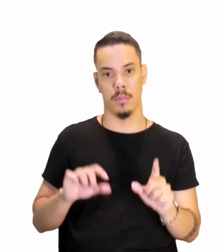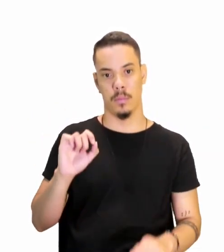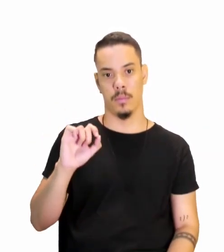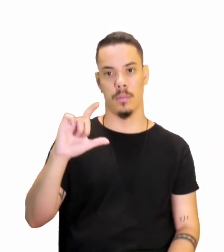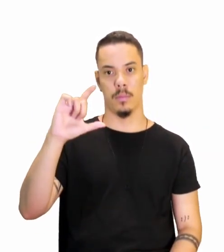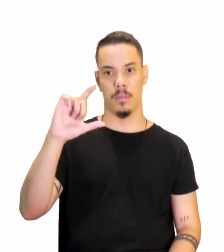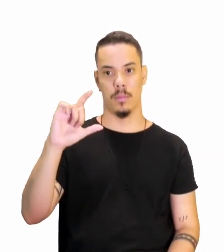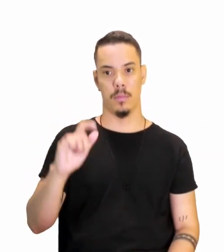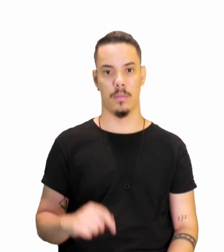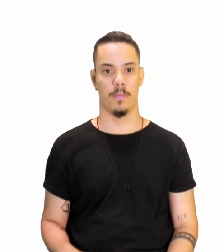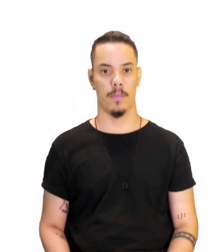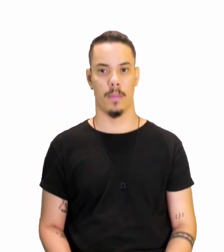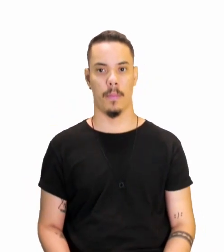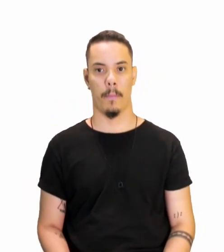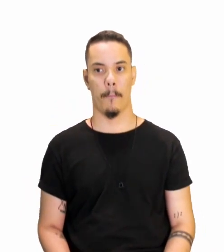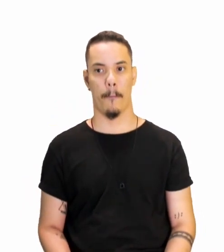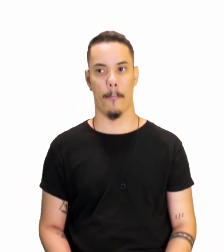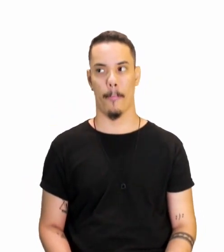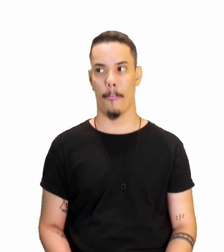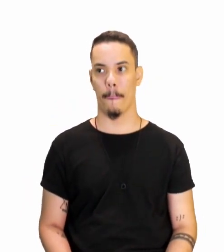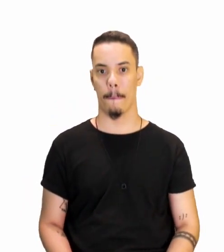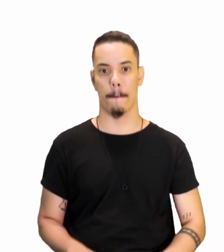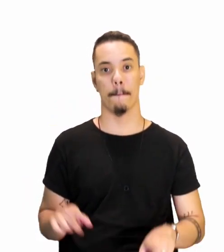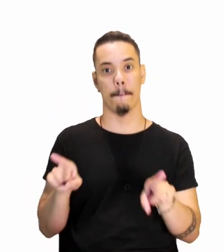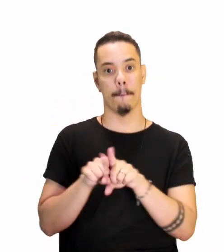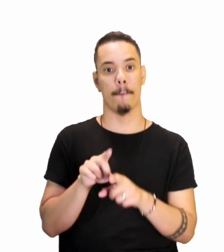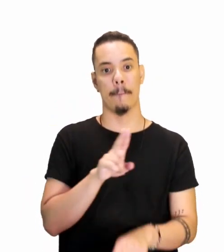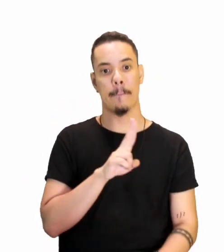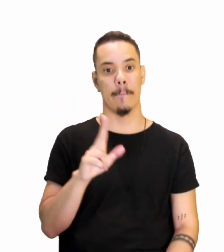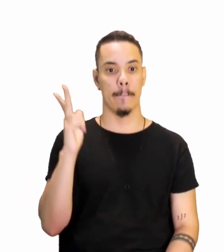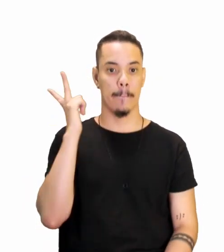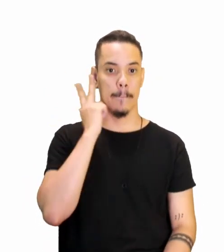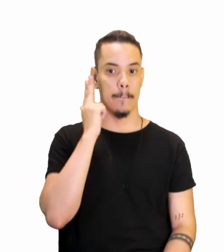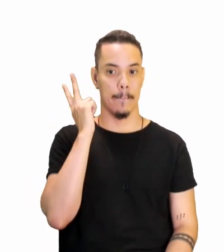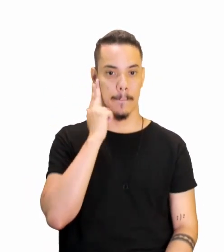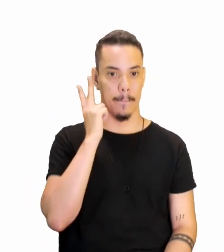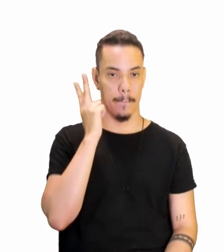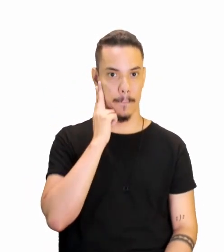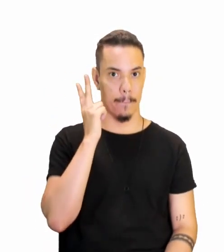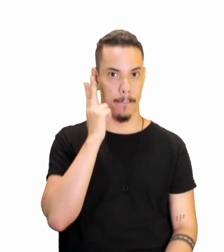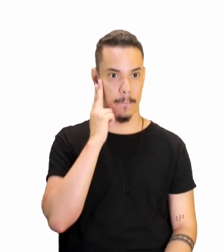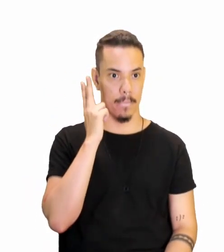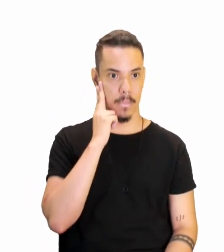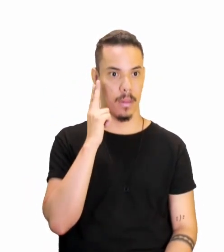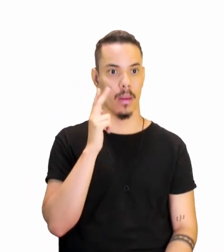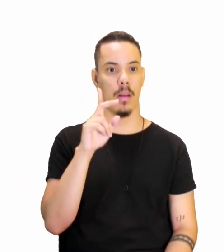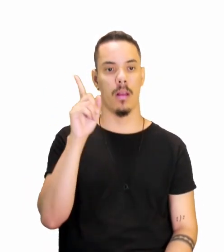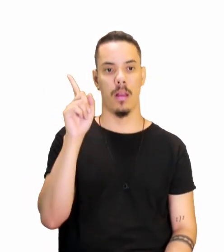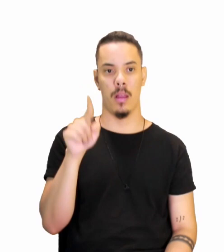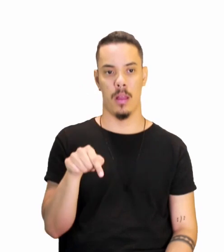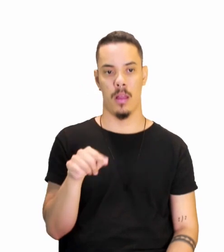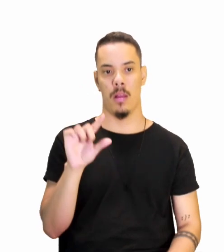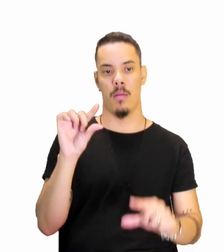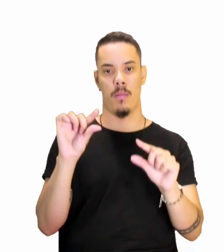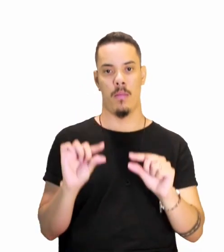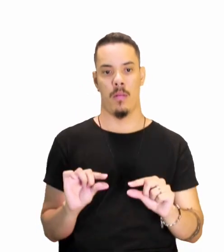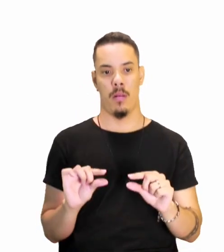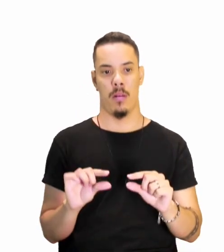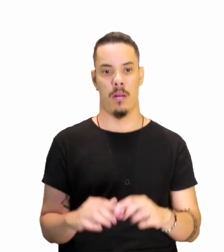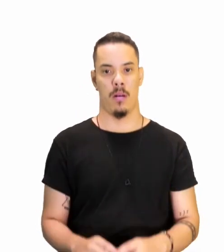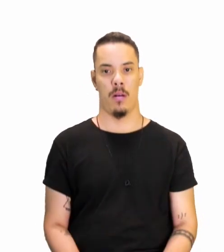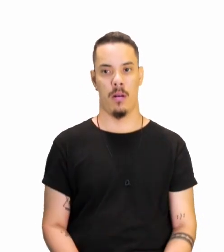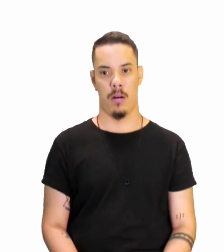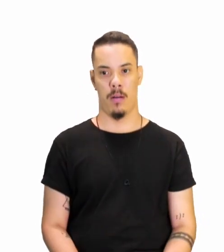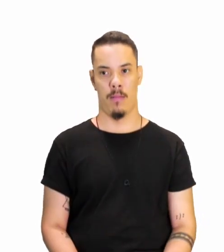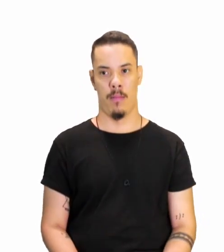letras maiúsculas. E os nomes comuns, né, não iniciando qualquer frase, são grafados com letras